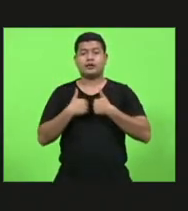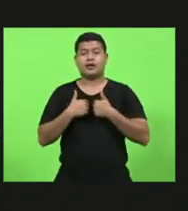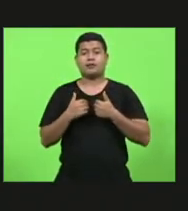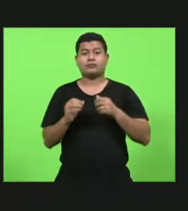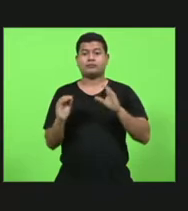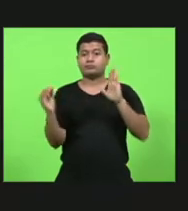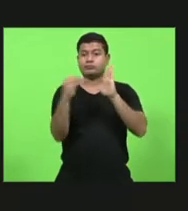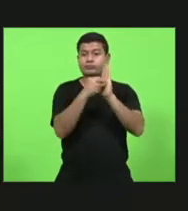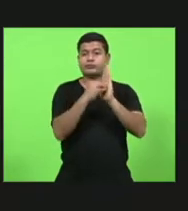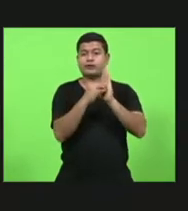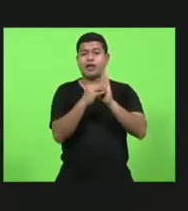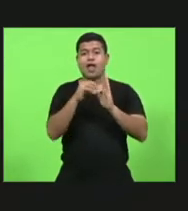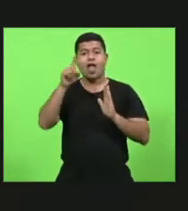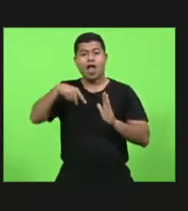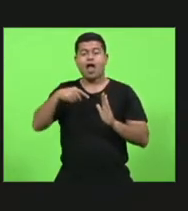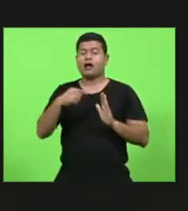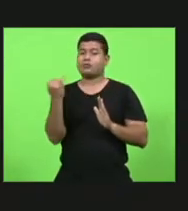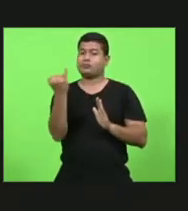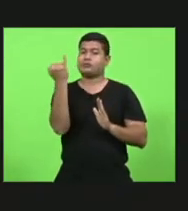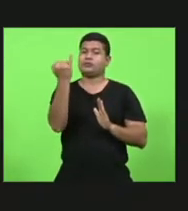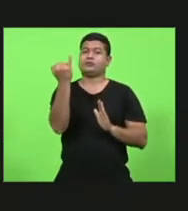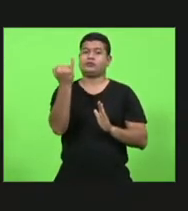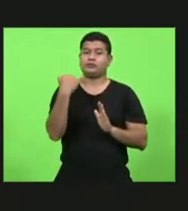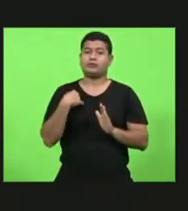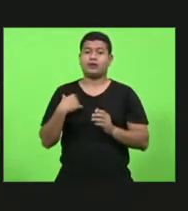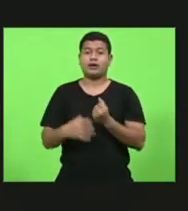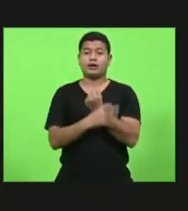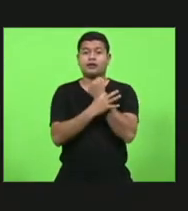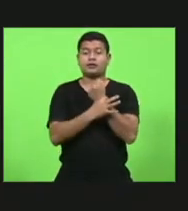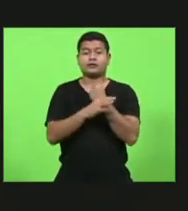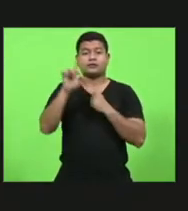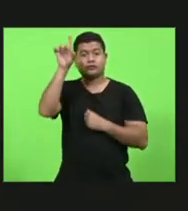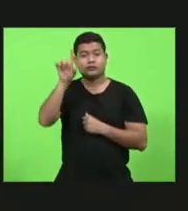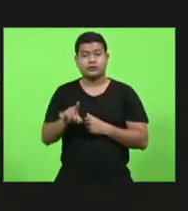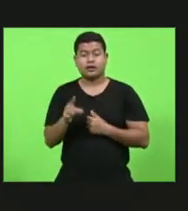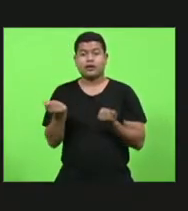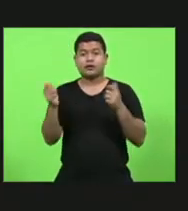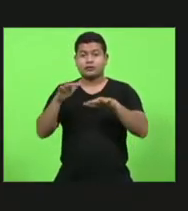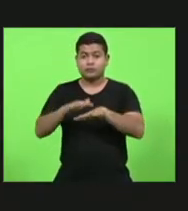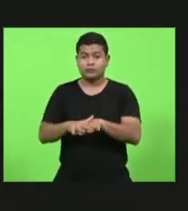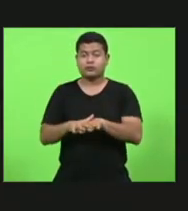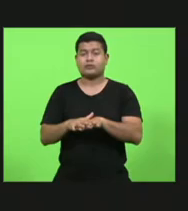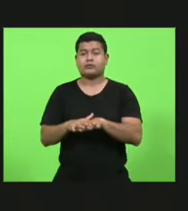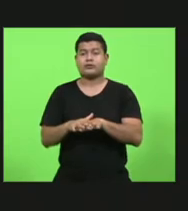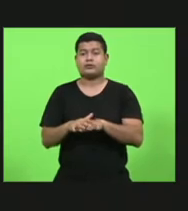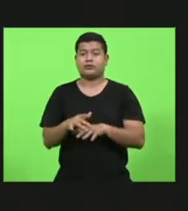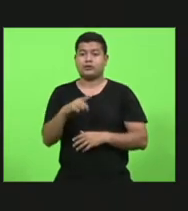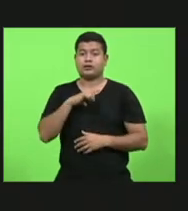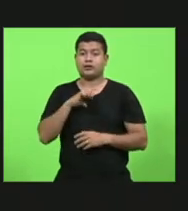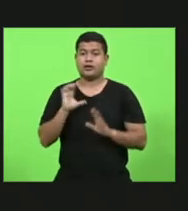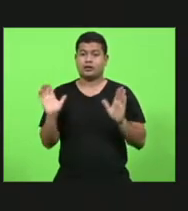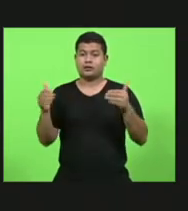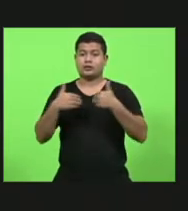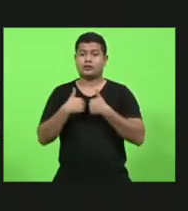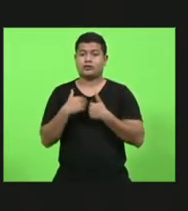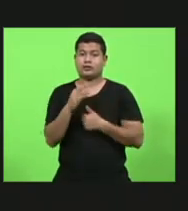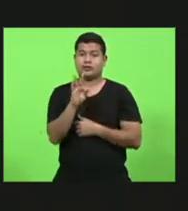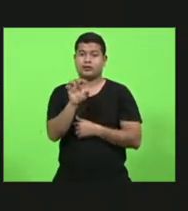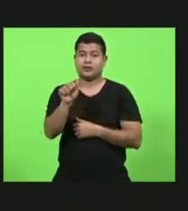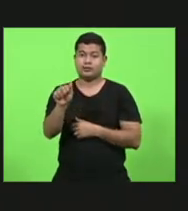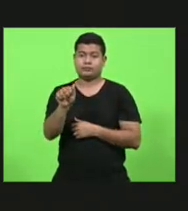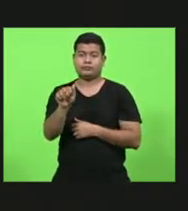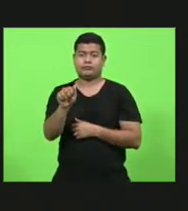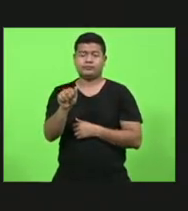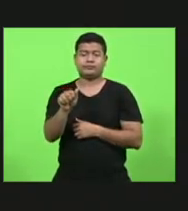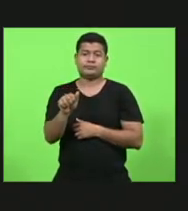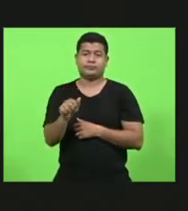verifica-se como uma medida essencial para garantir os direitos e a inclusão das pessoas com TEA, visando prevenir